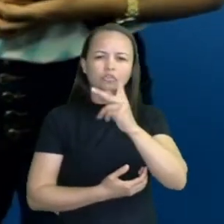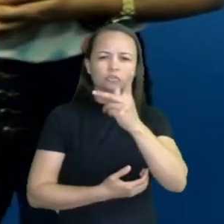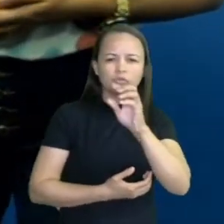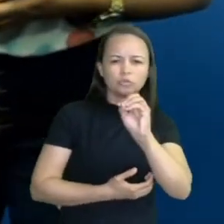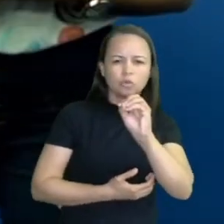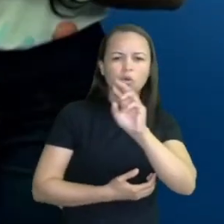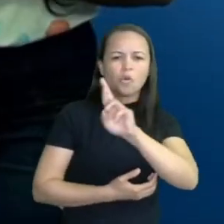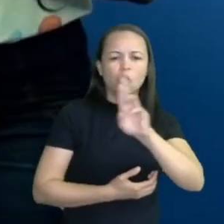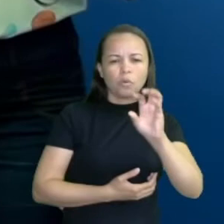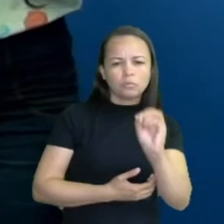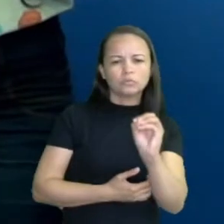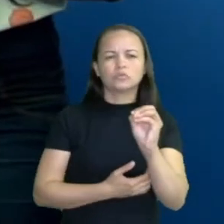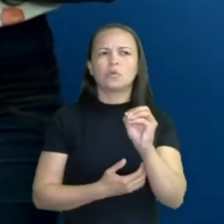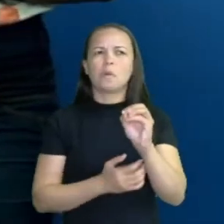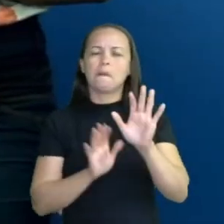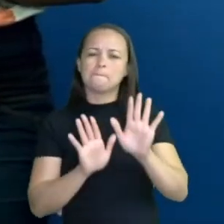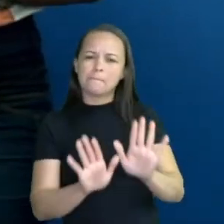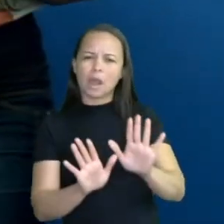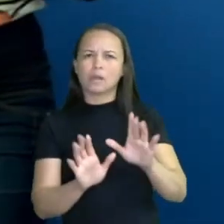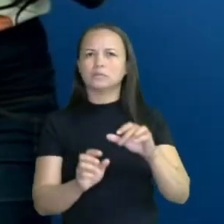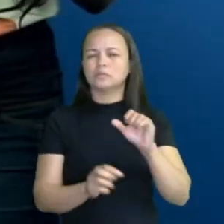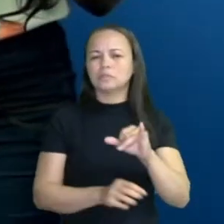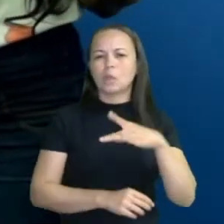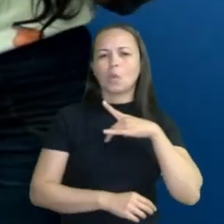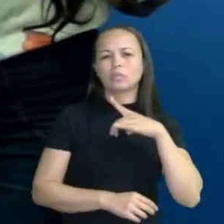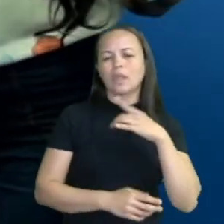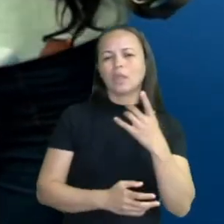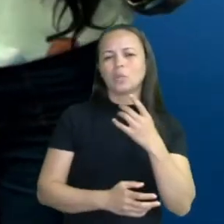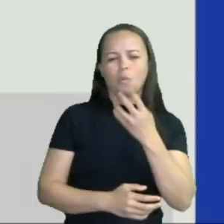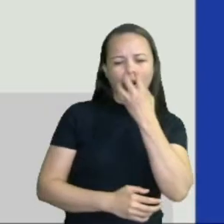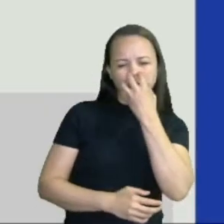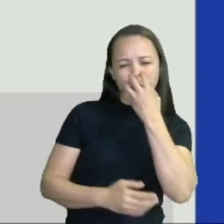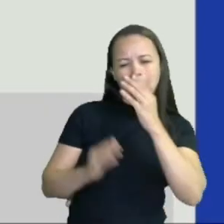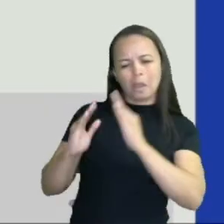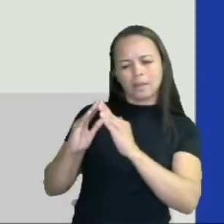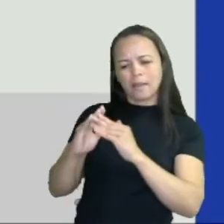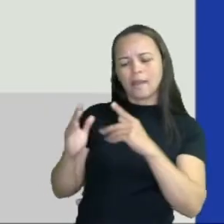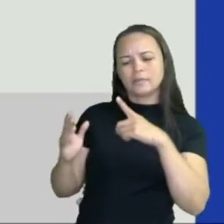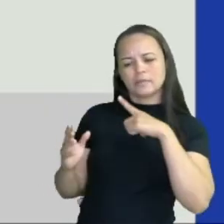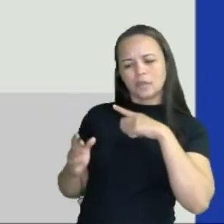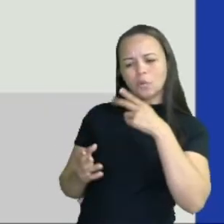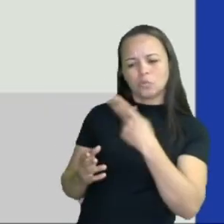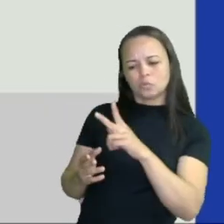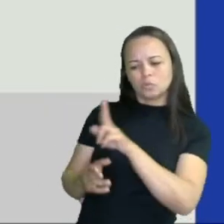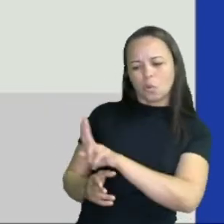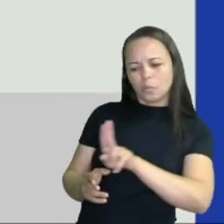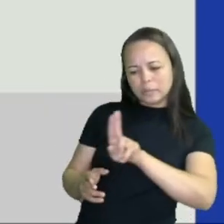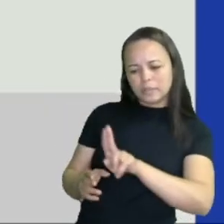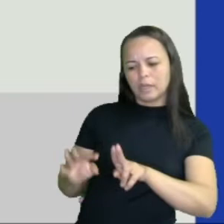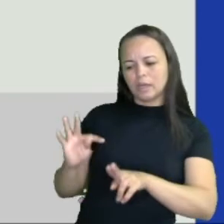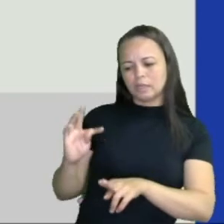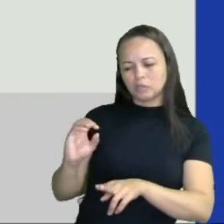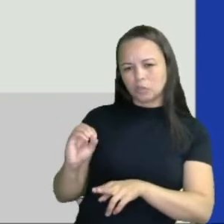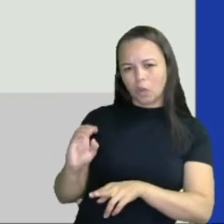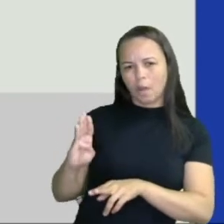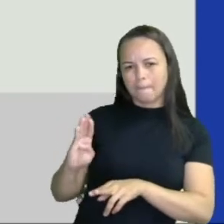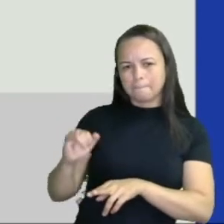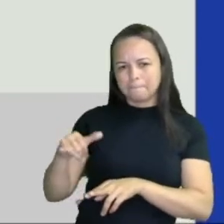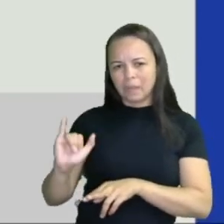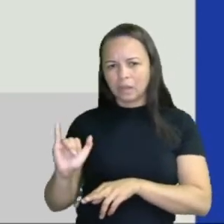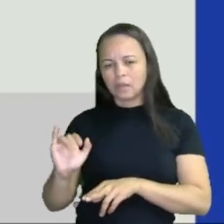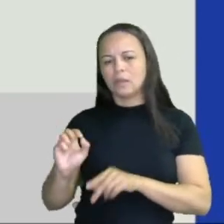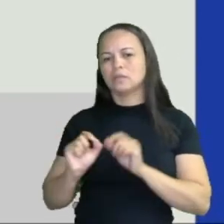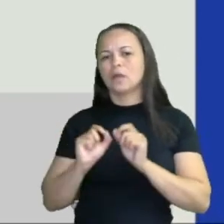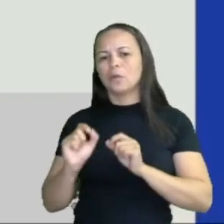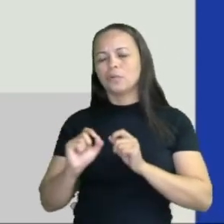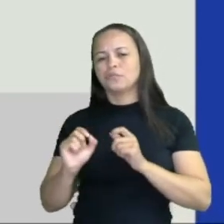mas se eu tenho um cachorrinho em casa, coloquei o nome dele de Toby. Então, Toby aí, ó, vai ser um substantivo